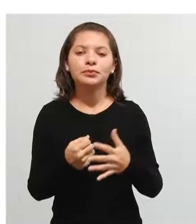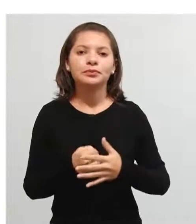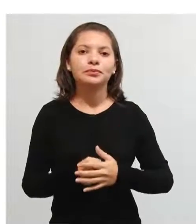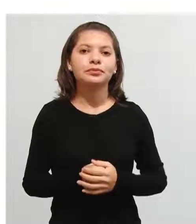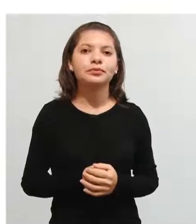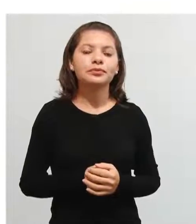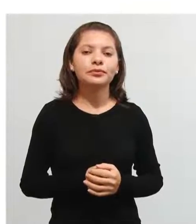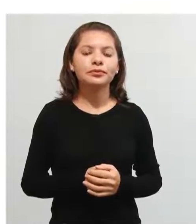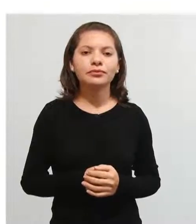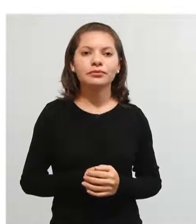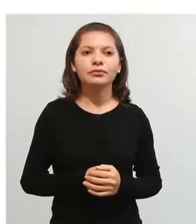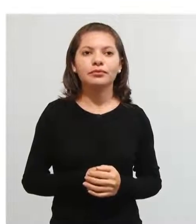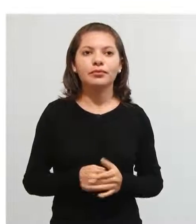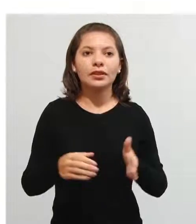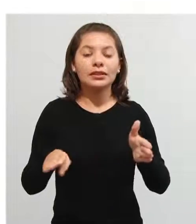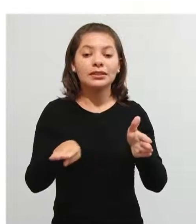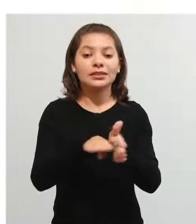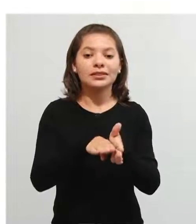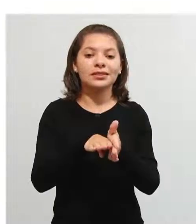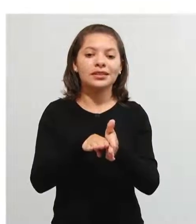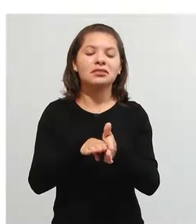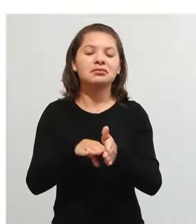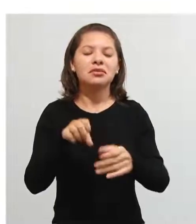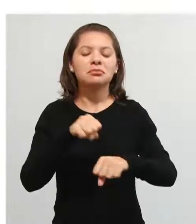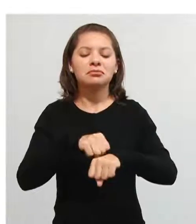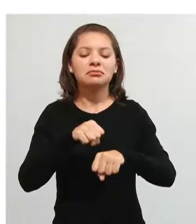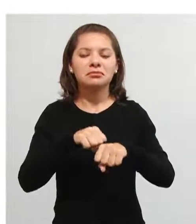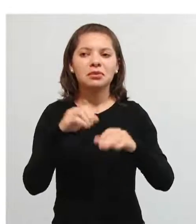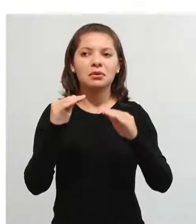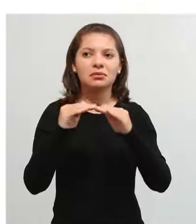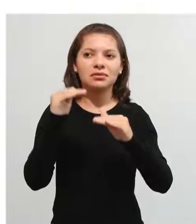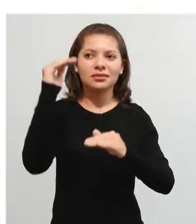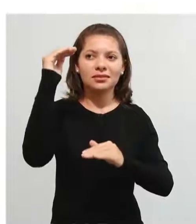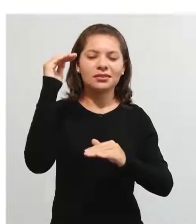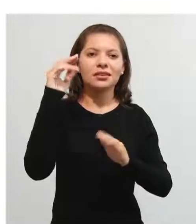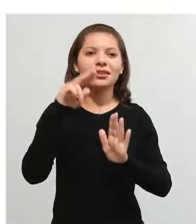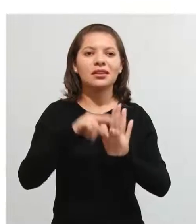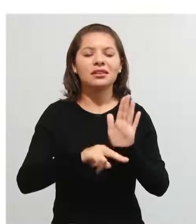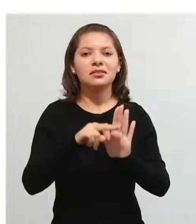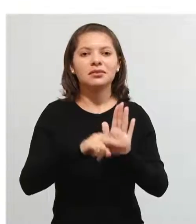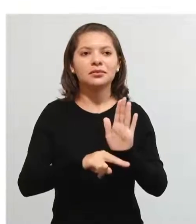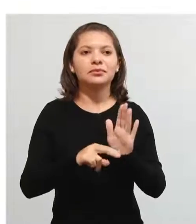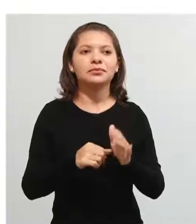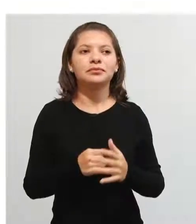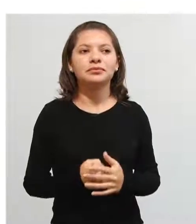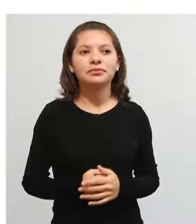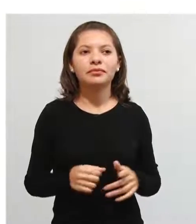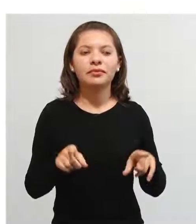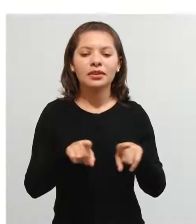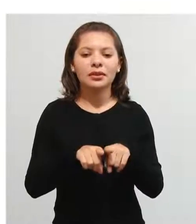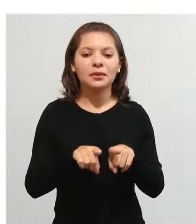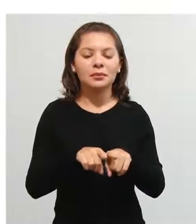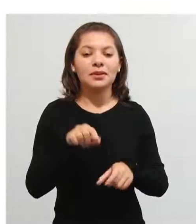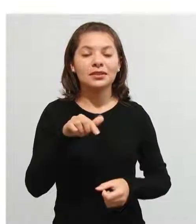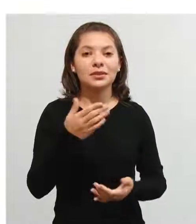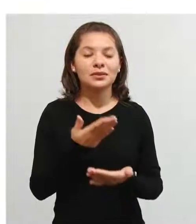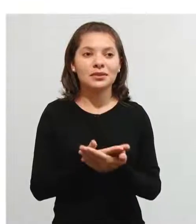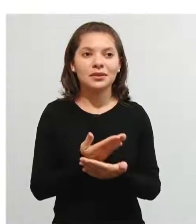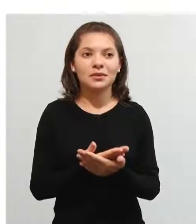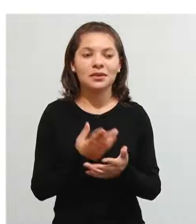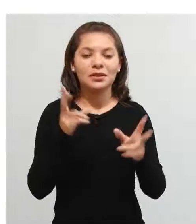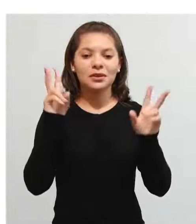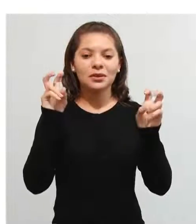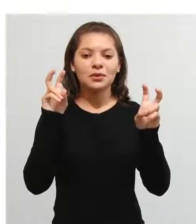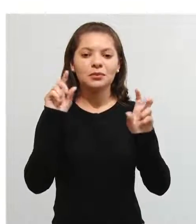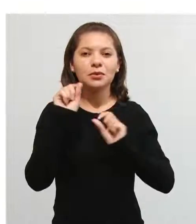estar aí chegando aí na máxima concretização da norma, tá? Então, também essa nossa aula sobre o